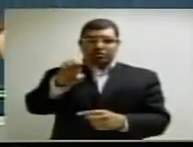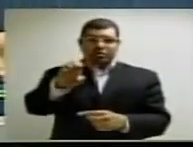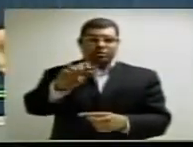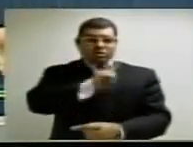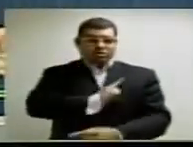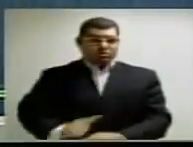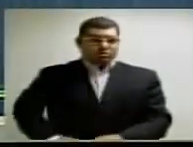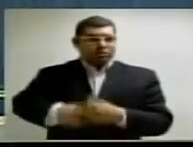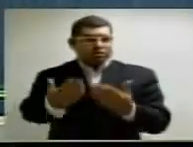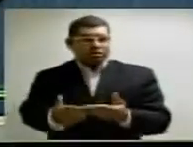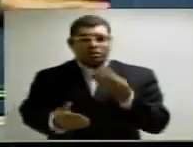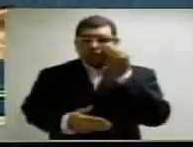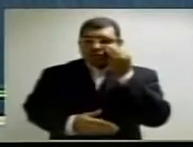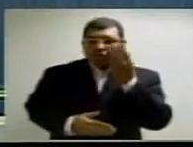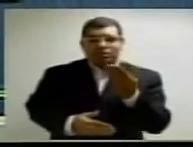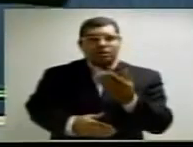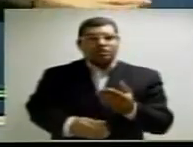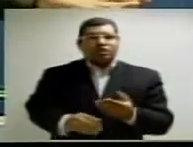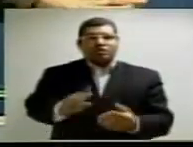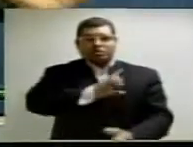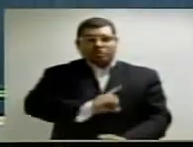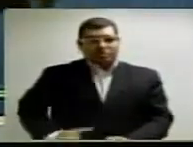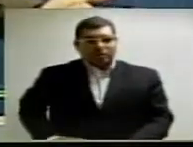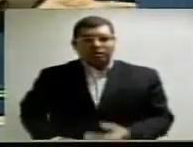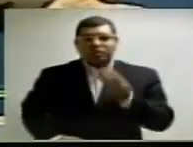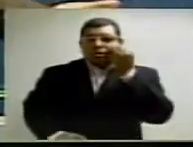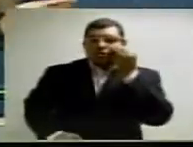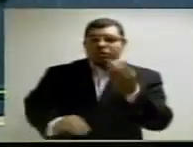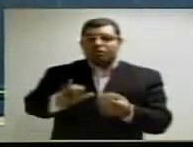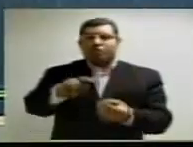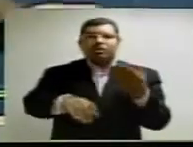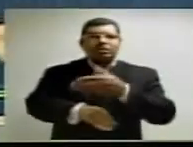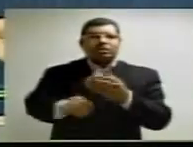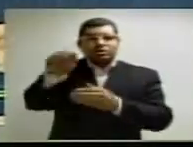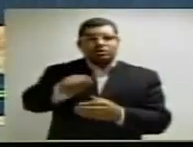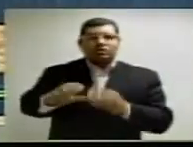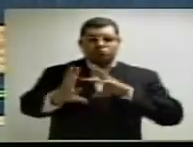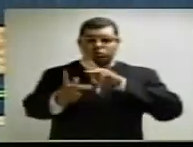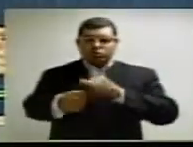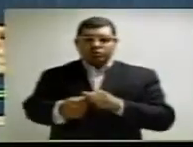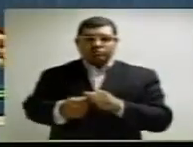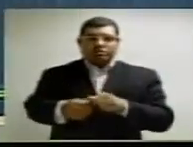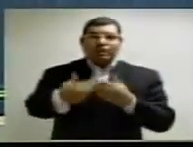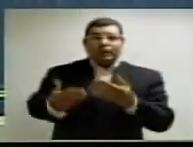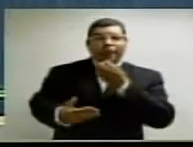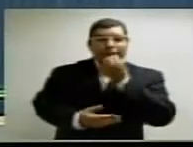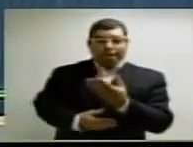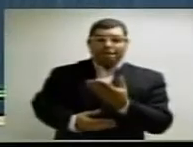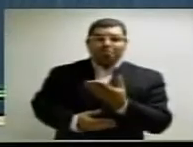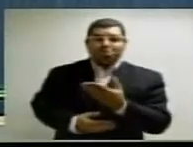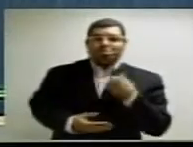órgão do governo. Quem avalia o PISA não é um deputado de oposição, quem avalia o PISA são organismos internacionais.